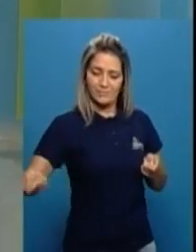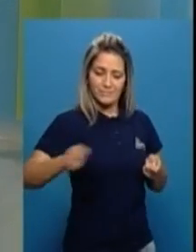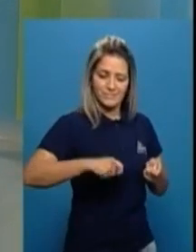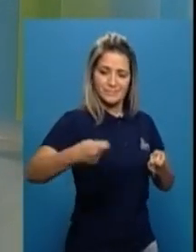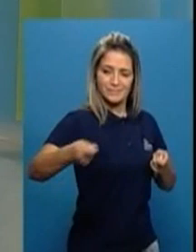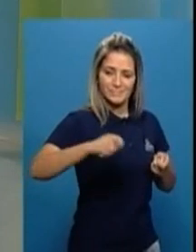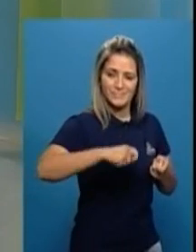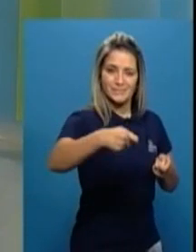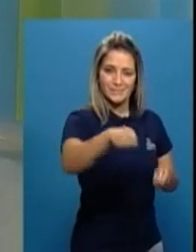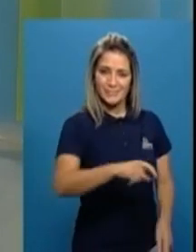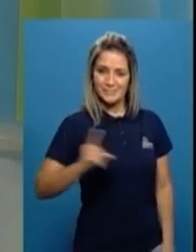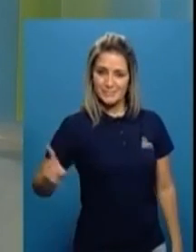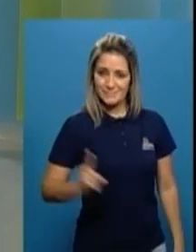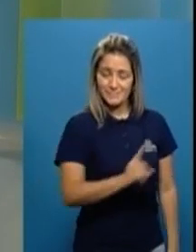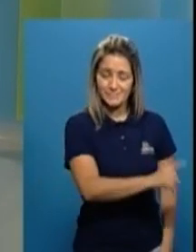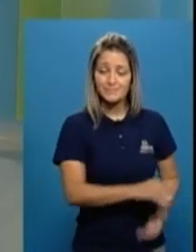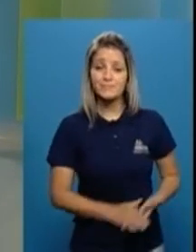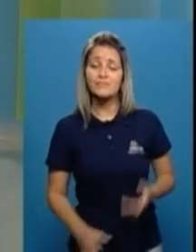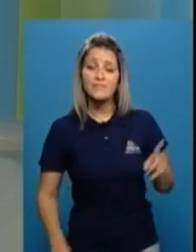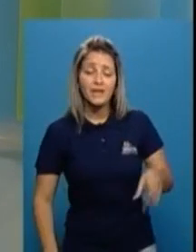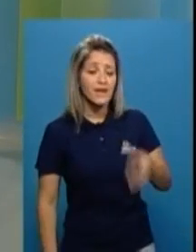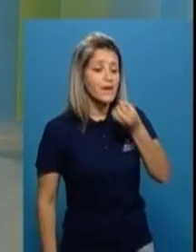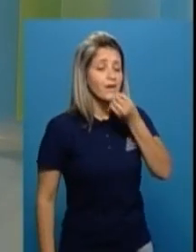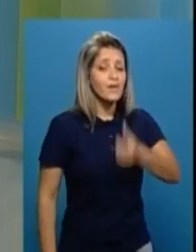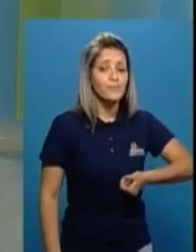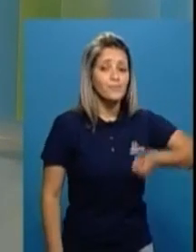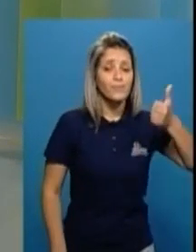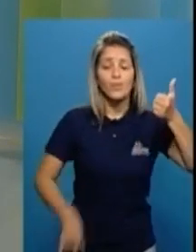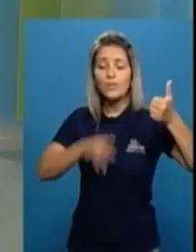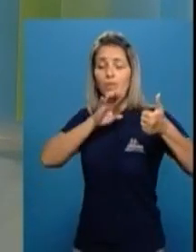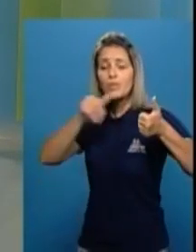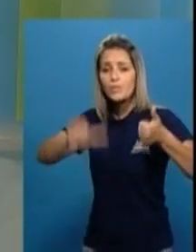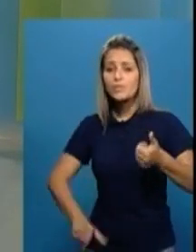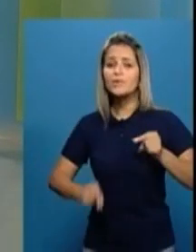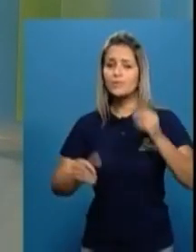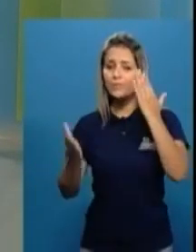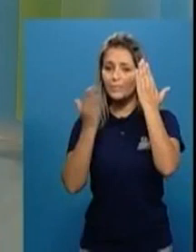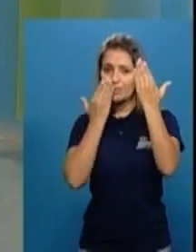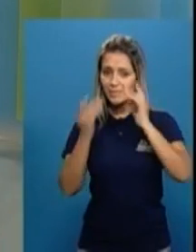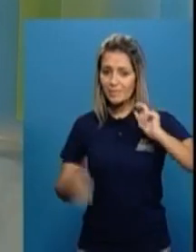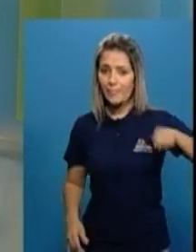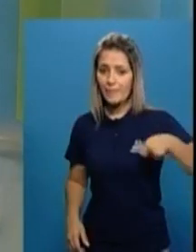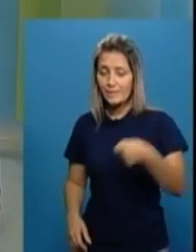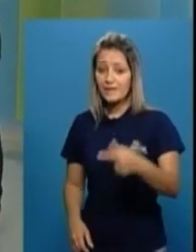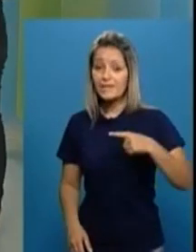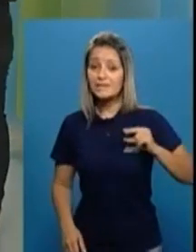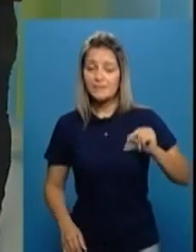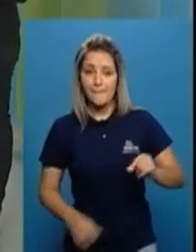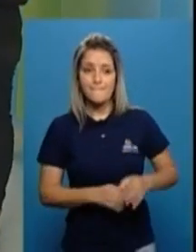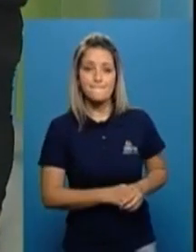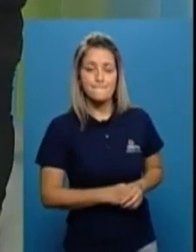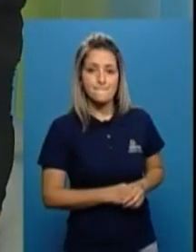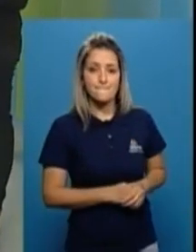sequência. Falando de vantagens e desvantagens desse tipo de arranjo físico, nós temos